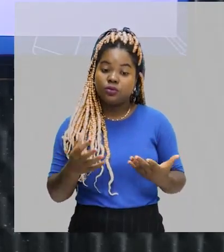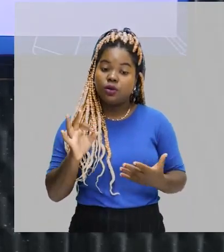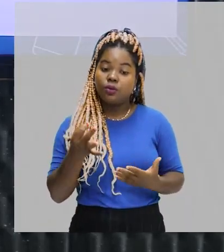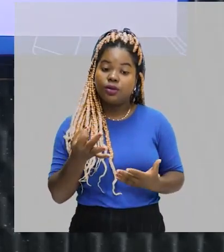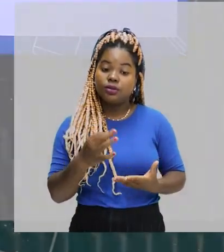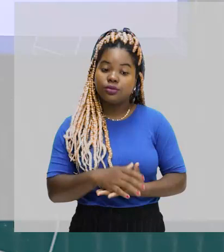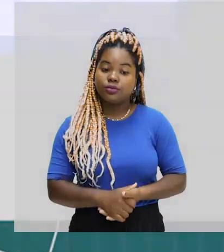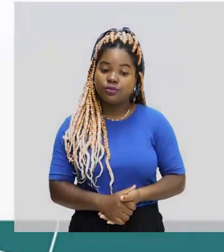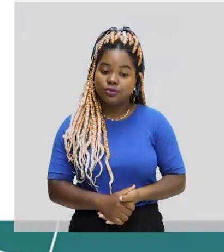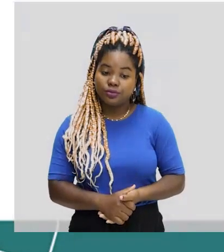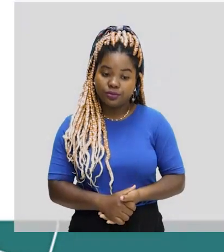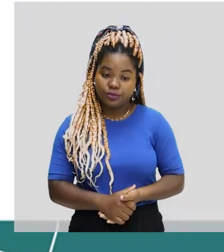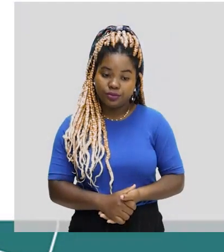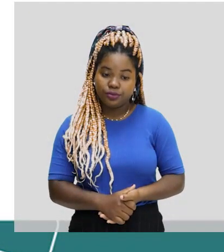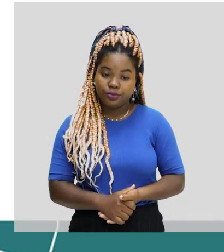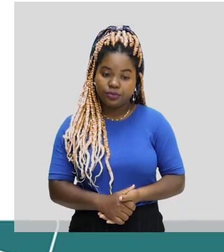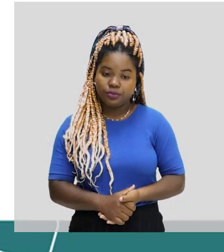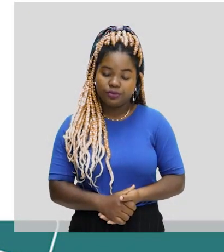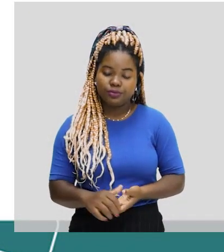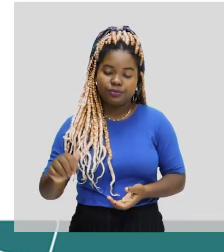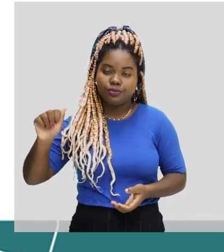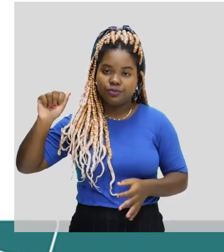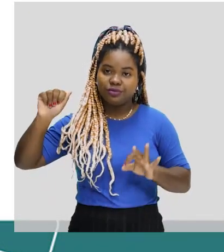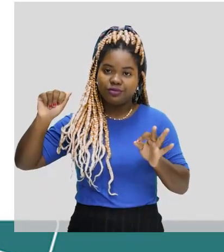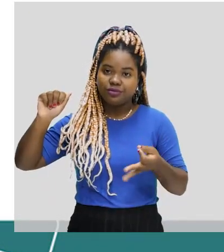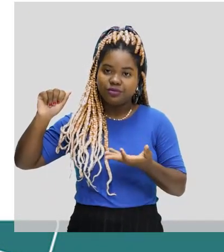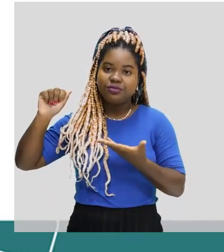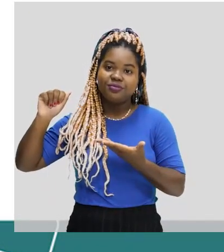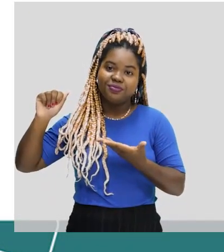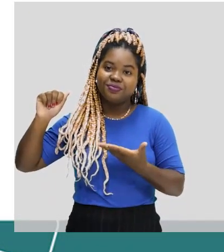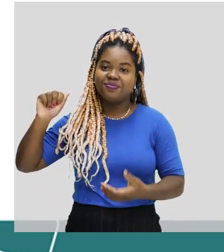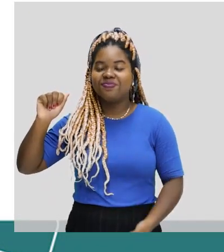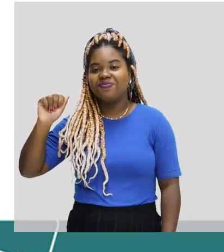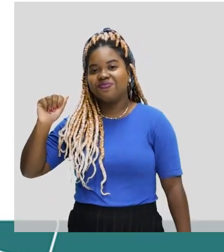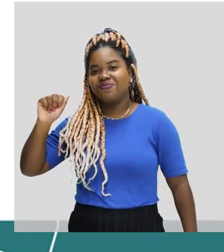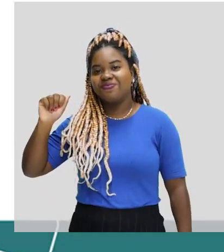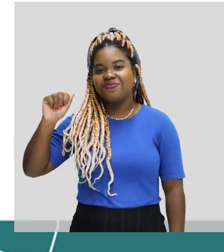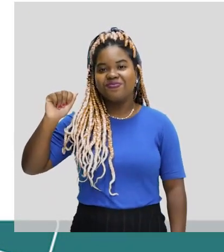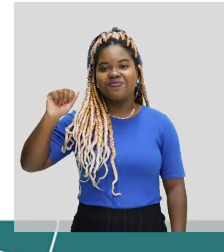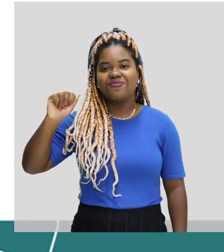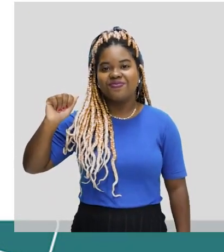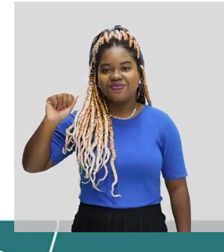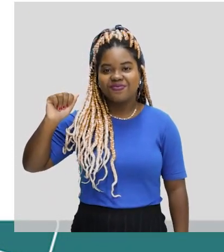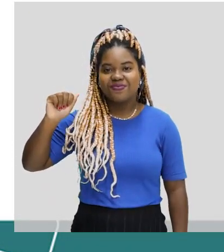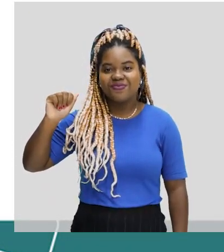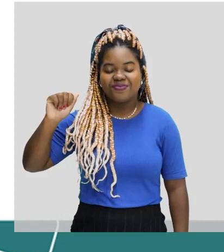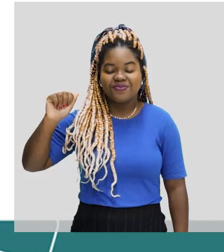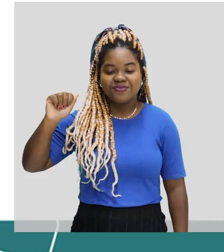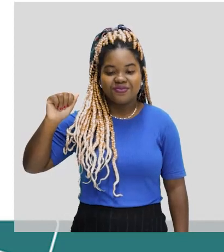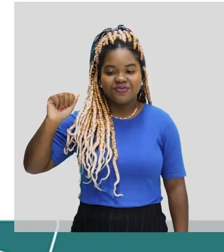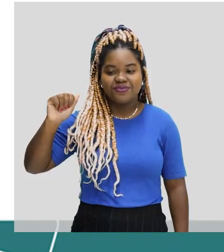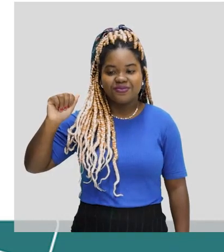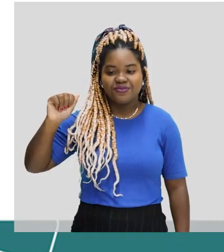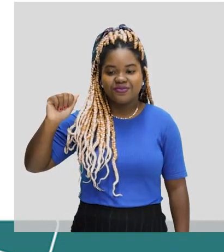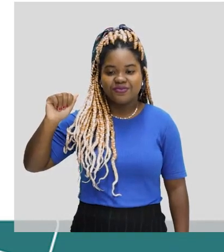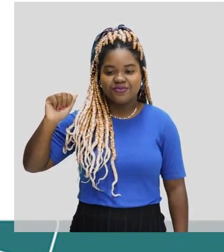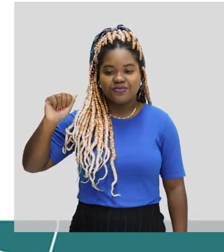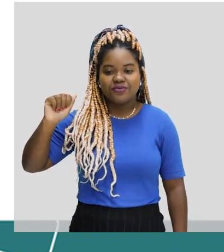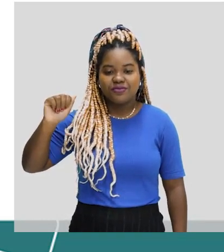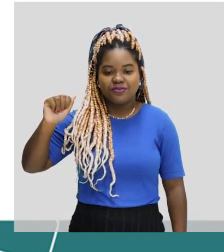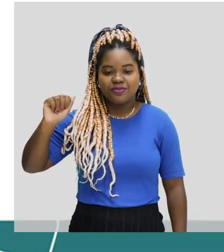questão aí você marcaria? Letra A, né? Então, a ocorrência de